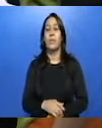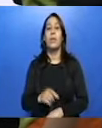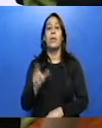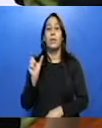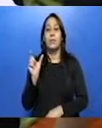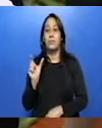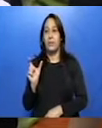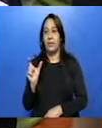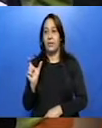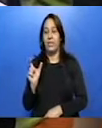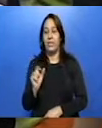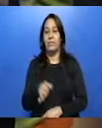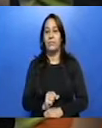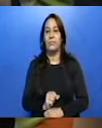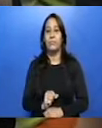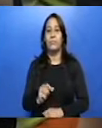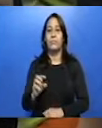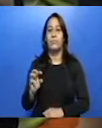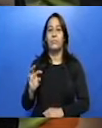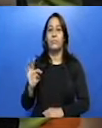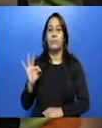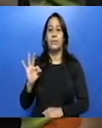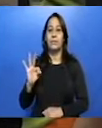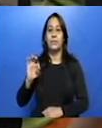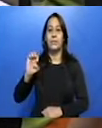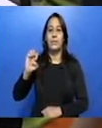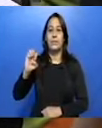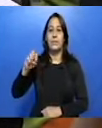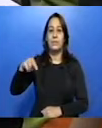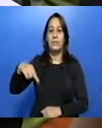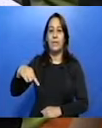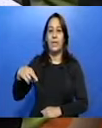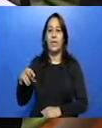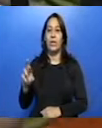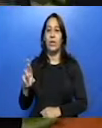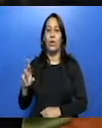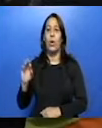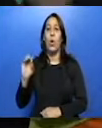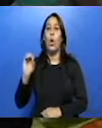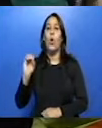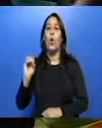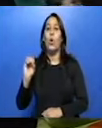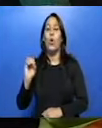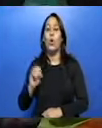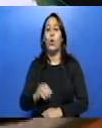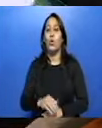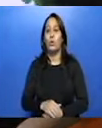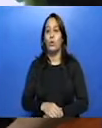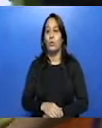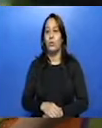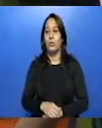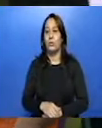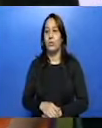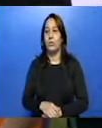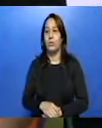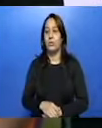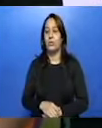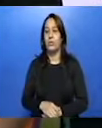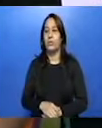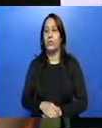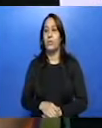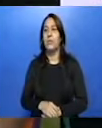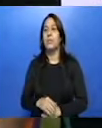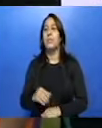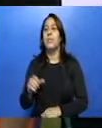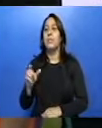Tem ro, ro, ro. Dois R's, né? Não, porque